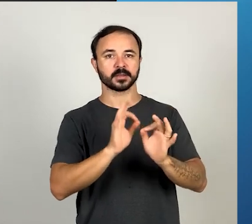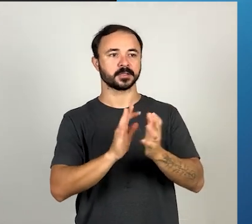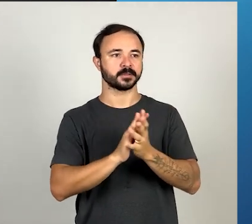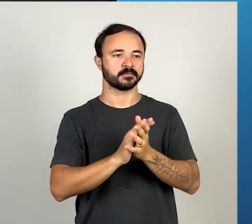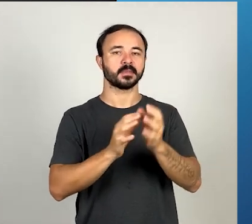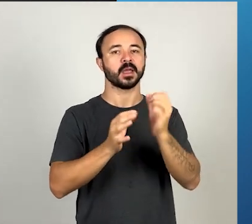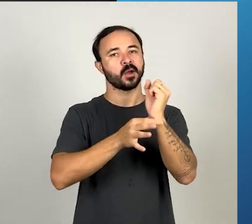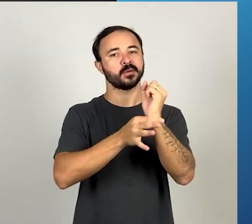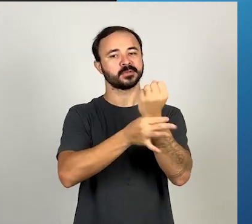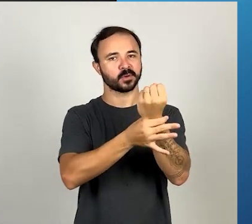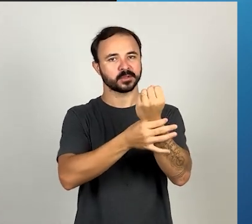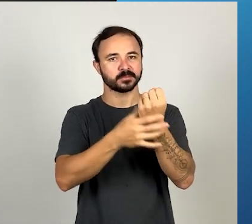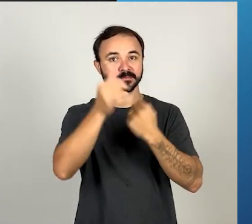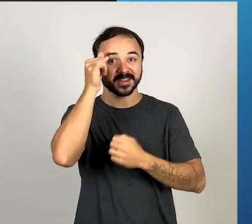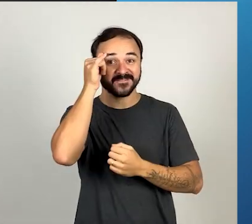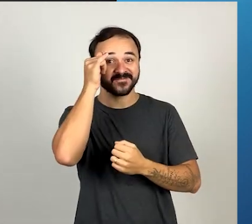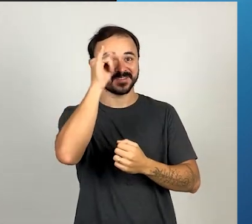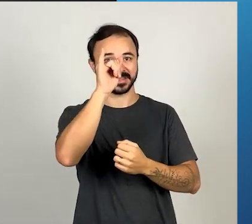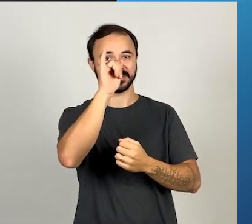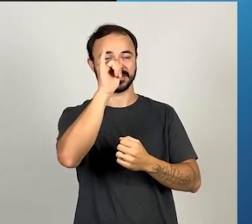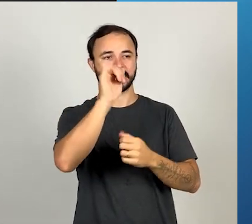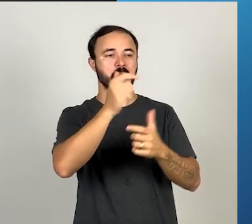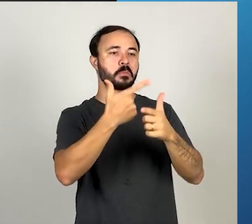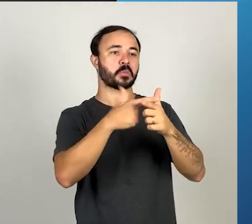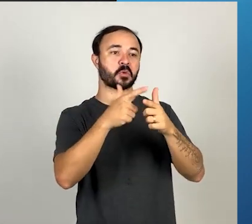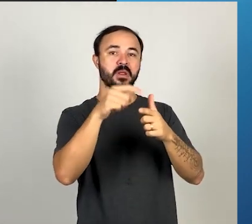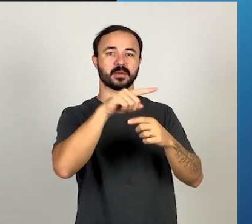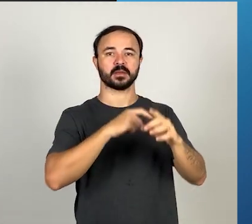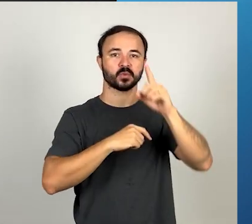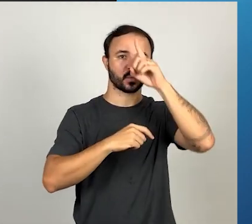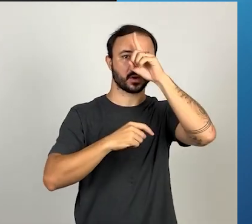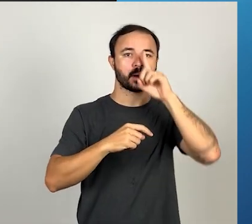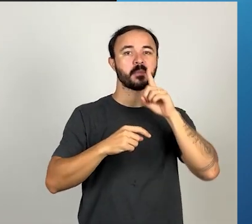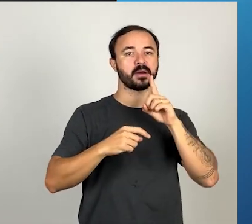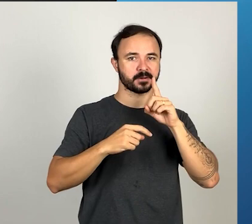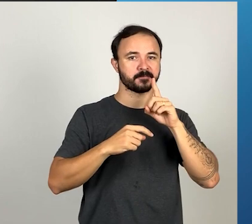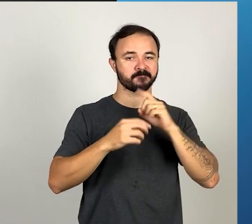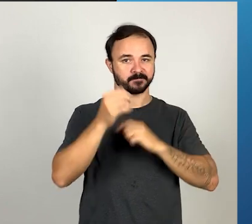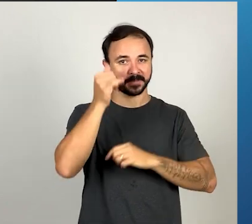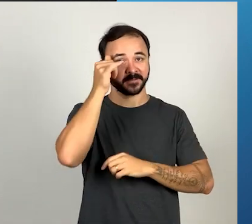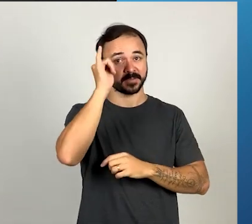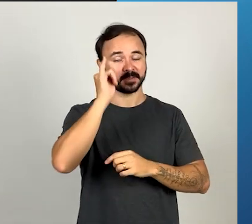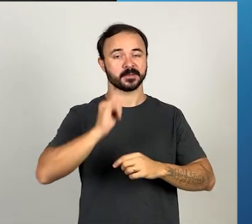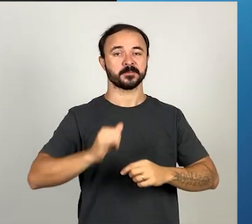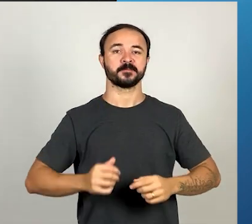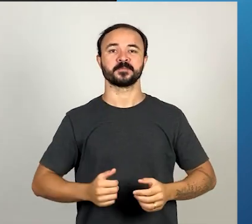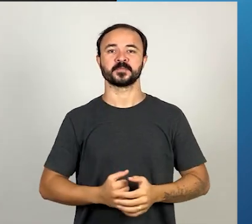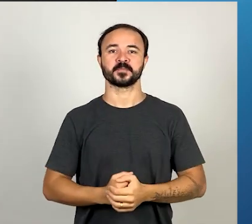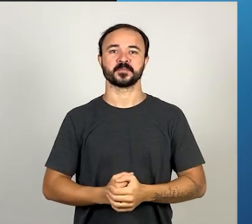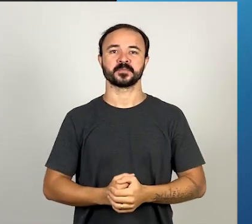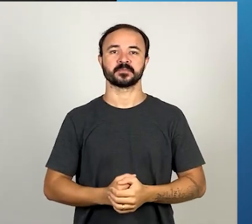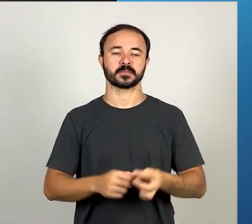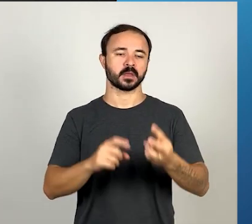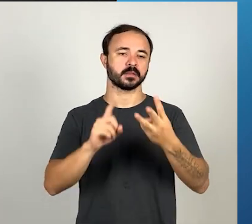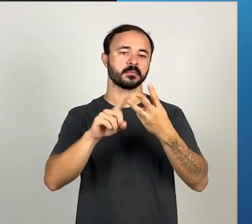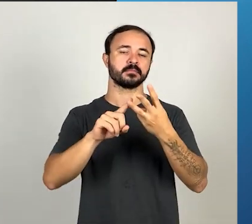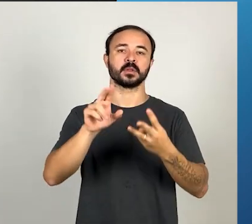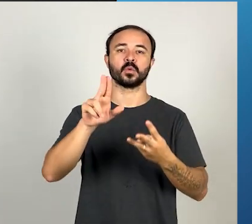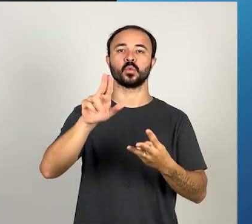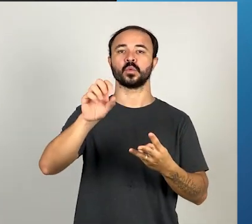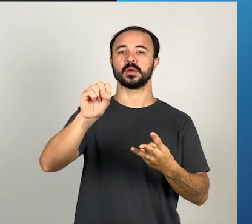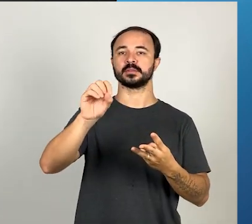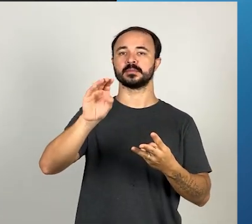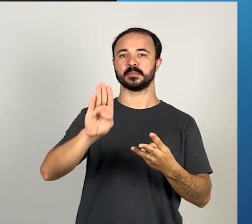não queimar o LED amarelo, e depois nós temos o terra conectado no GND. E o cabo USB para